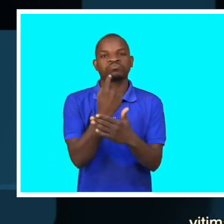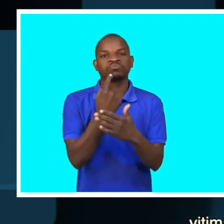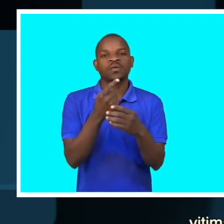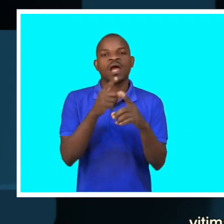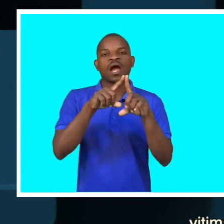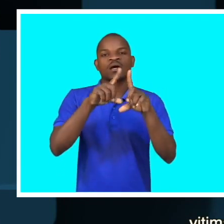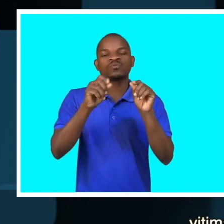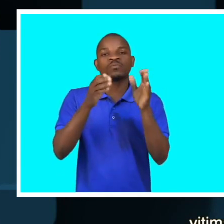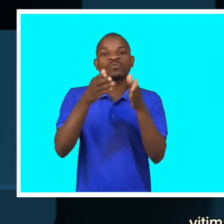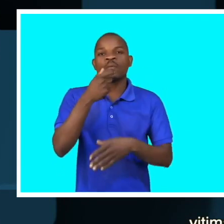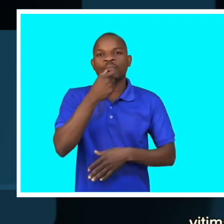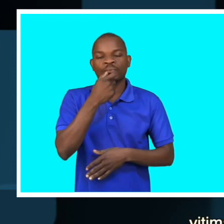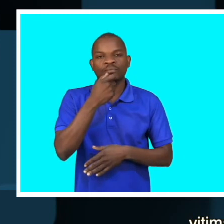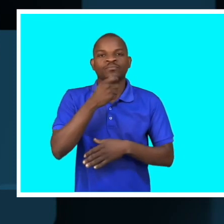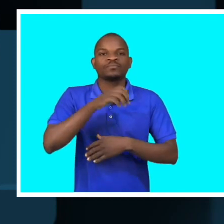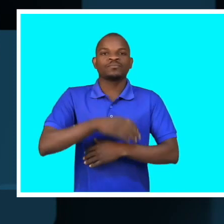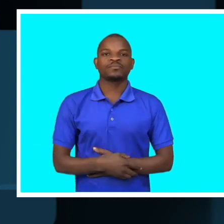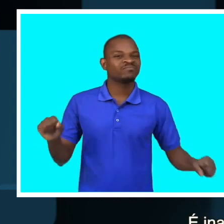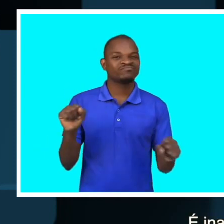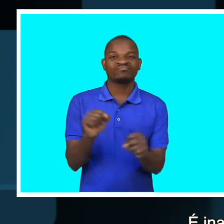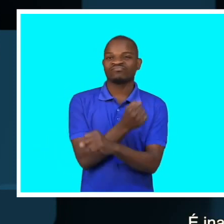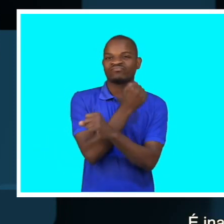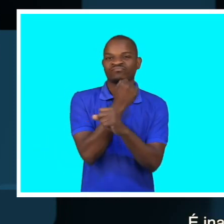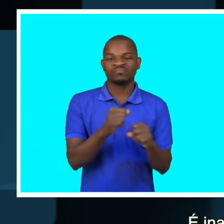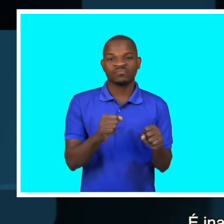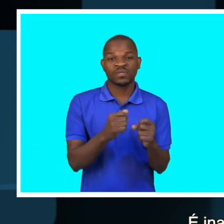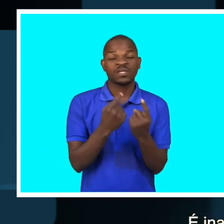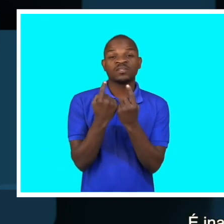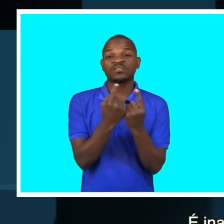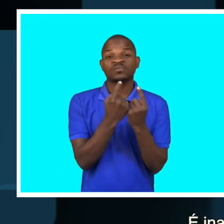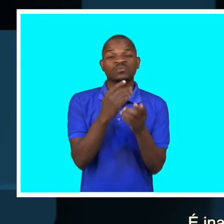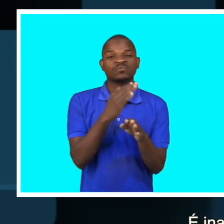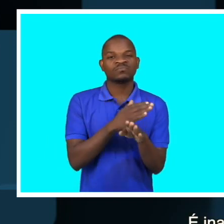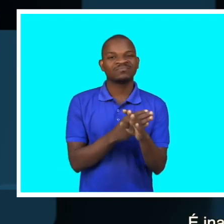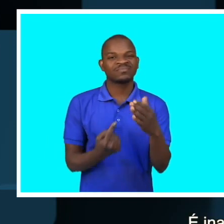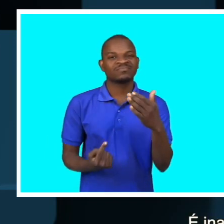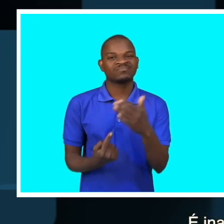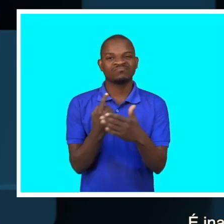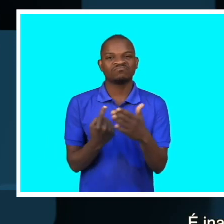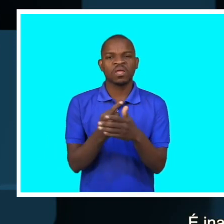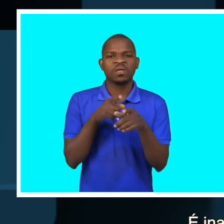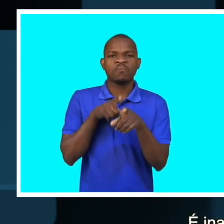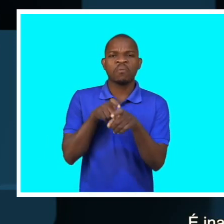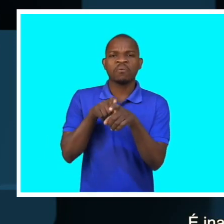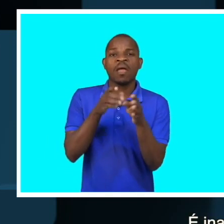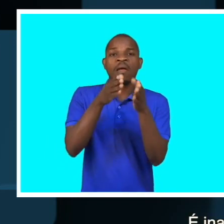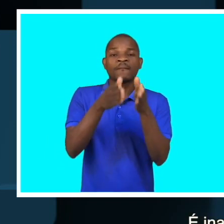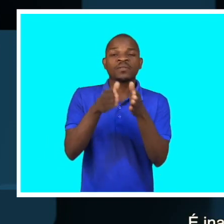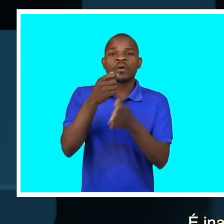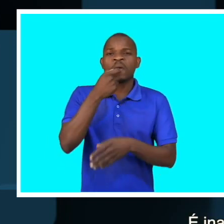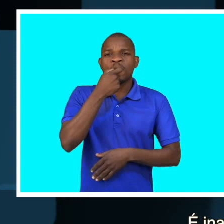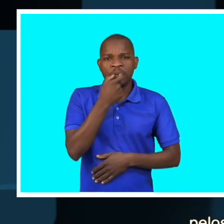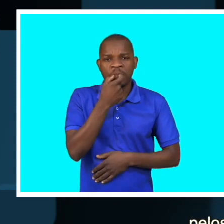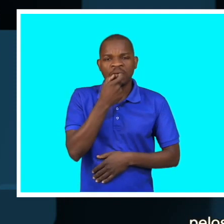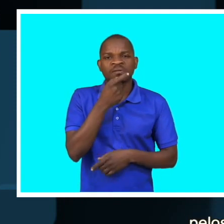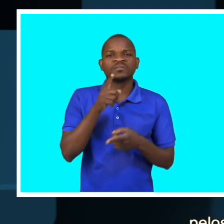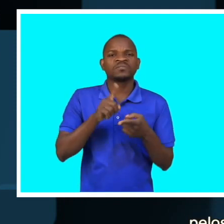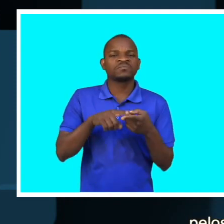vitimando, sobretudo, os árbitros. É inadmissível aquele tipo de situação que aconteceu ali, a perseguição ao